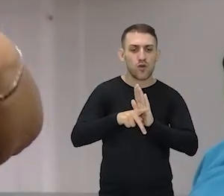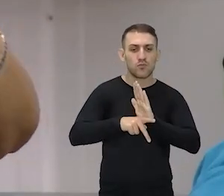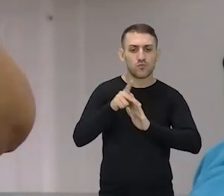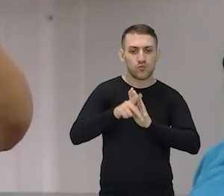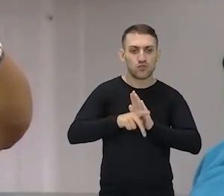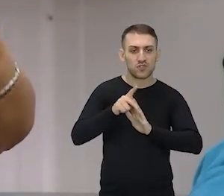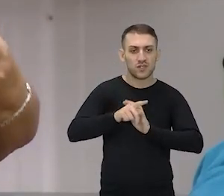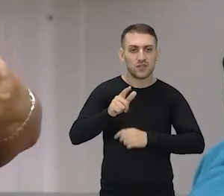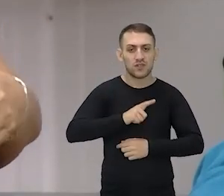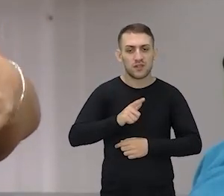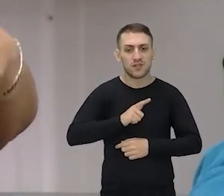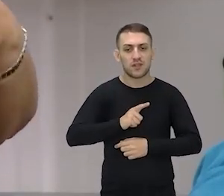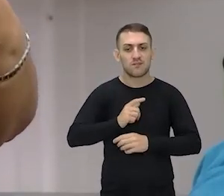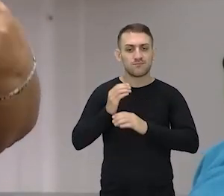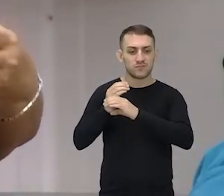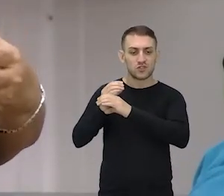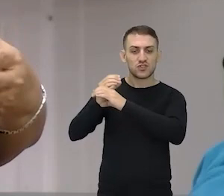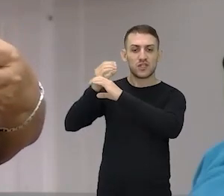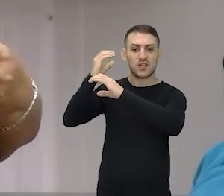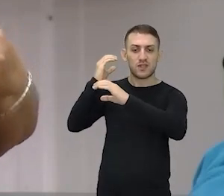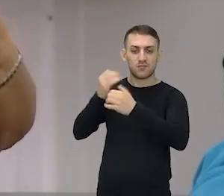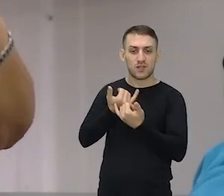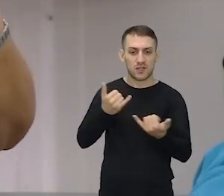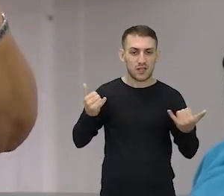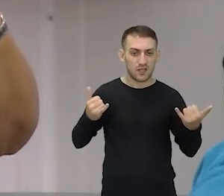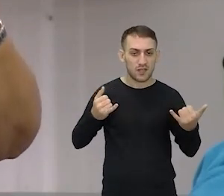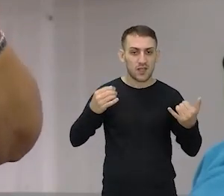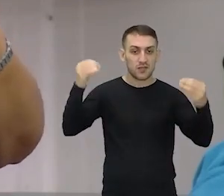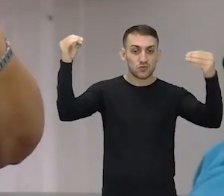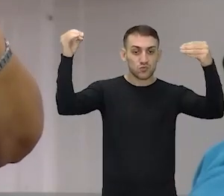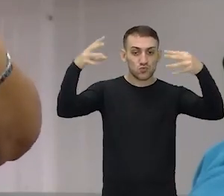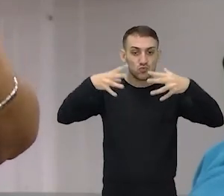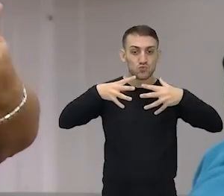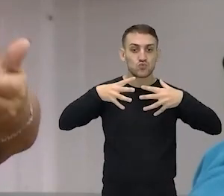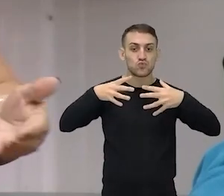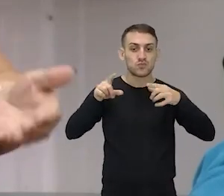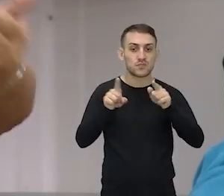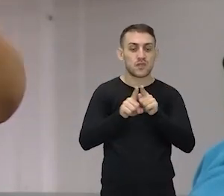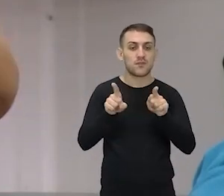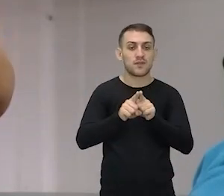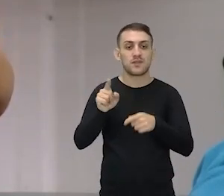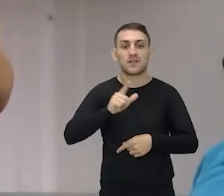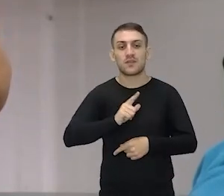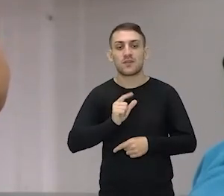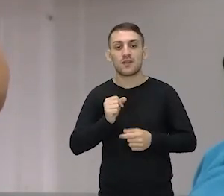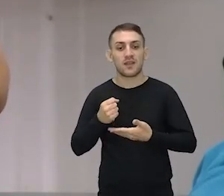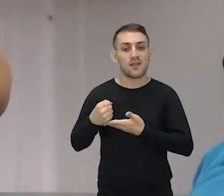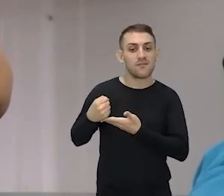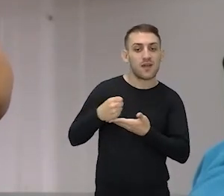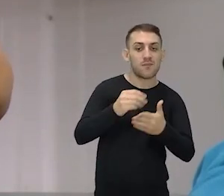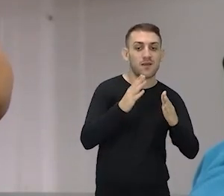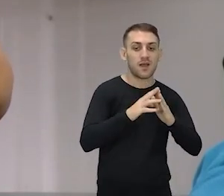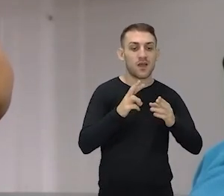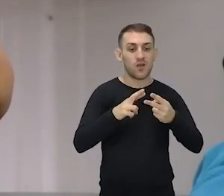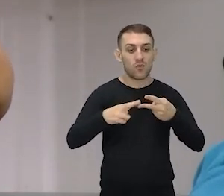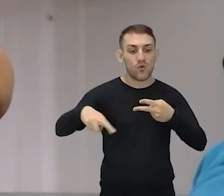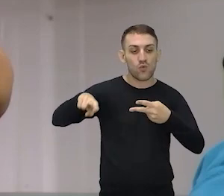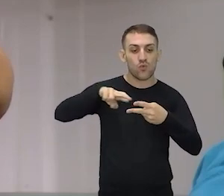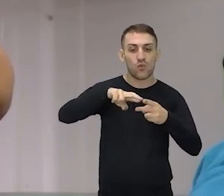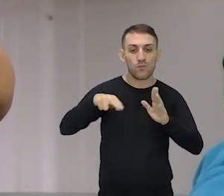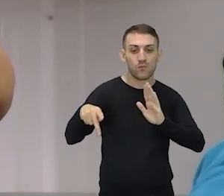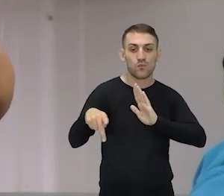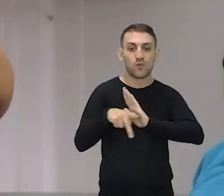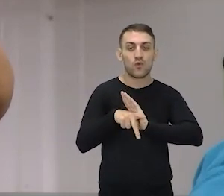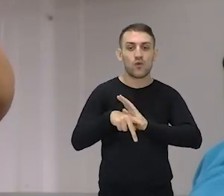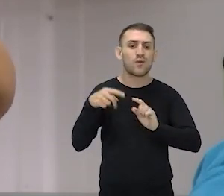a parte da engenharia elétrica, a iluminação, até mesmo levar para casa os recursos. Não